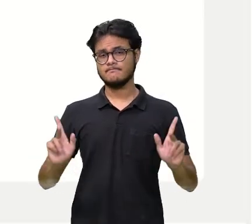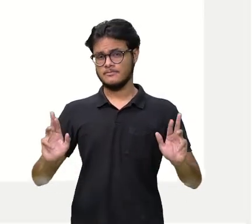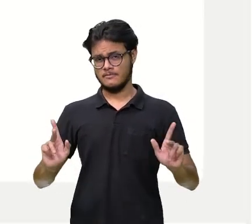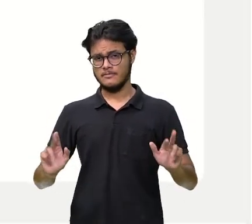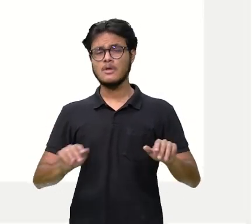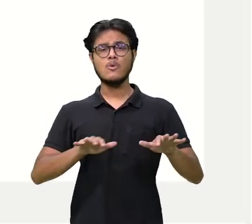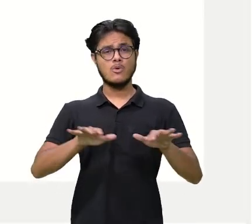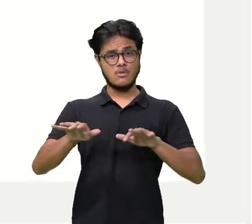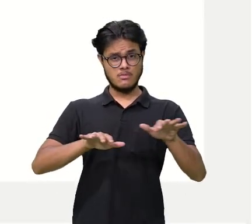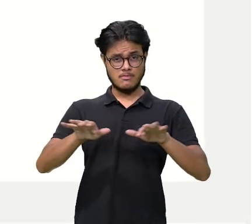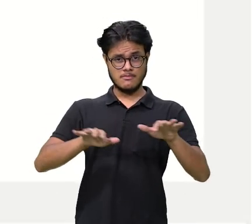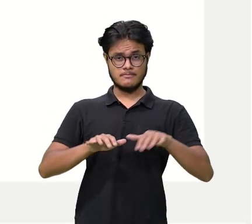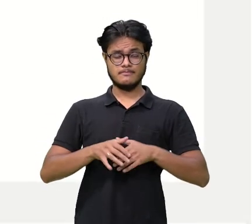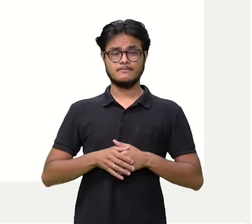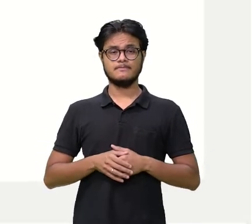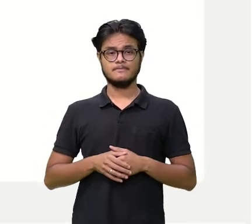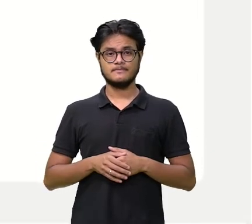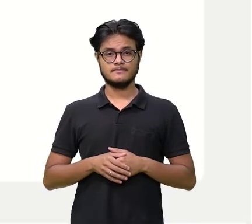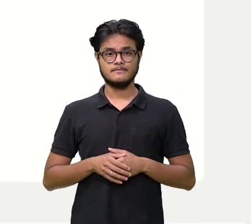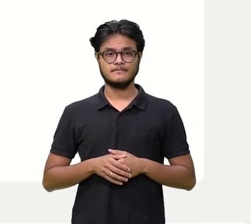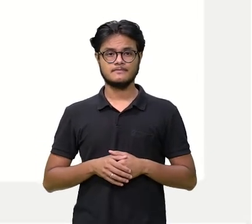iguais. Beleza?